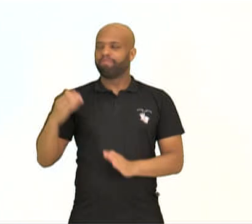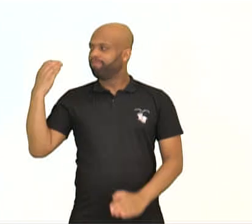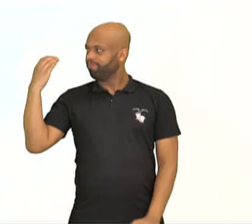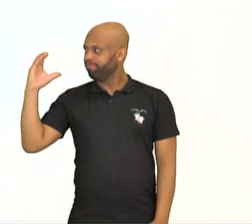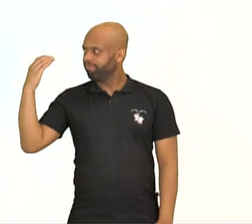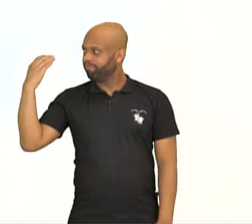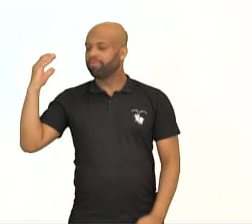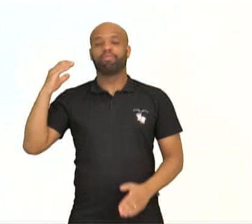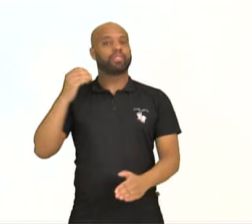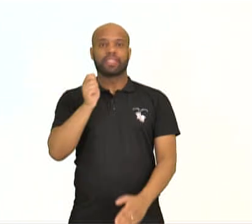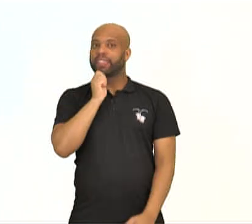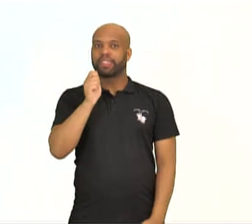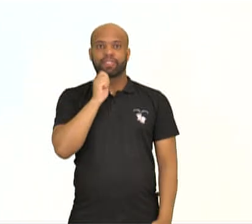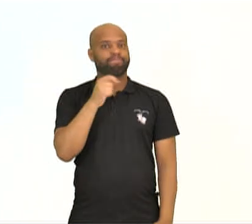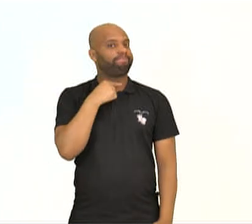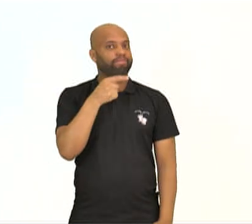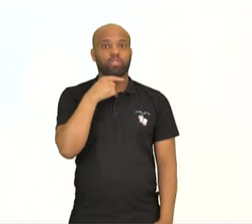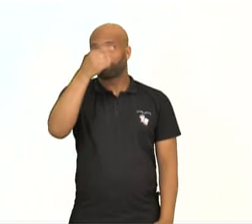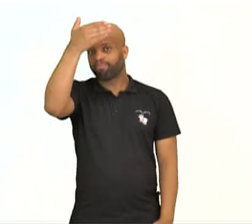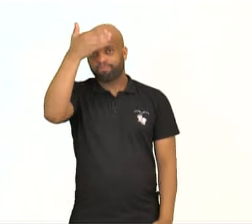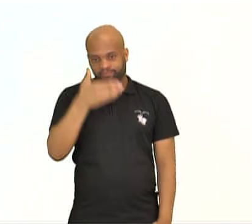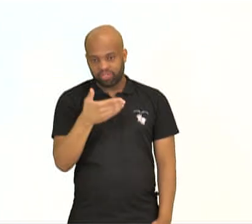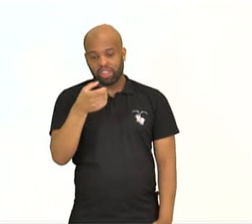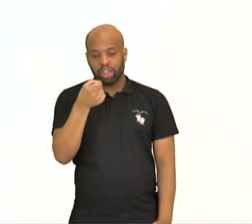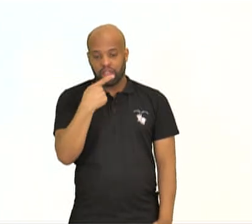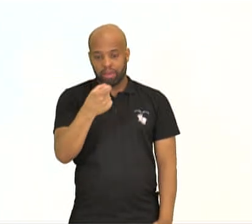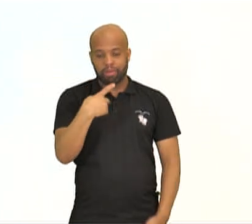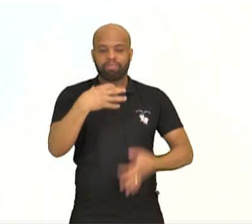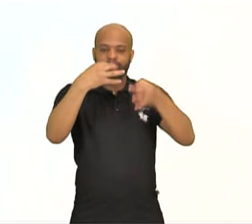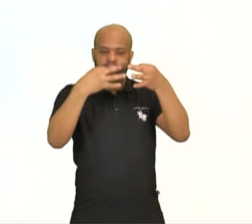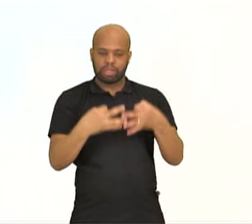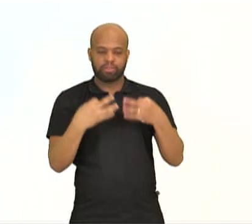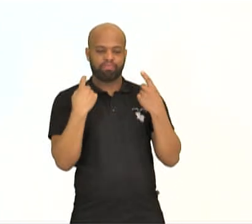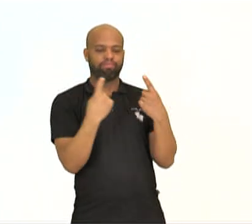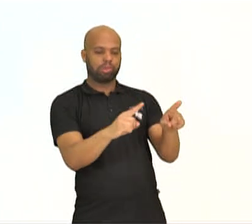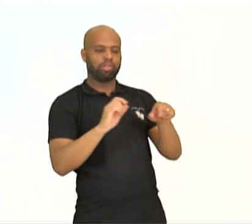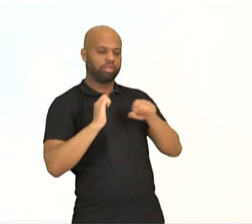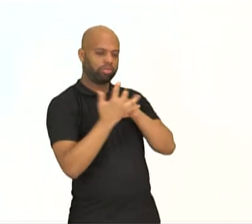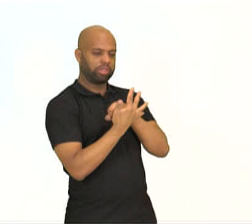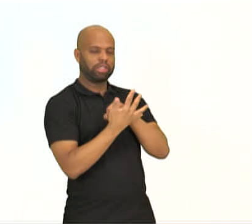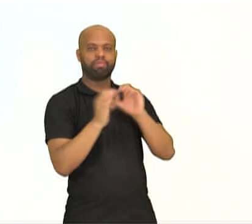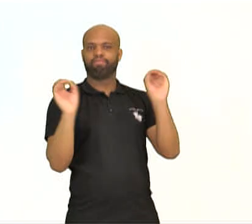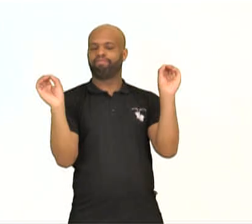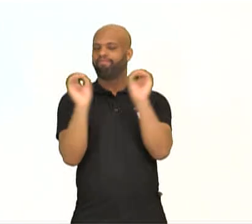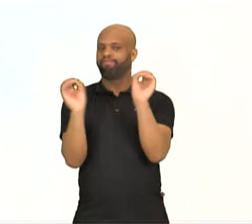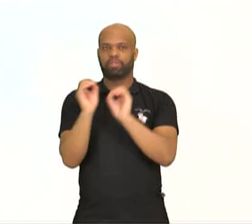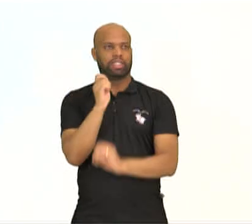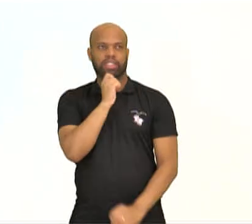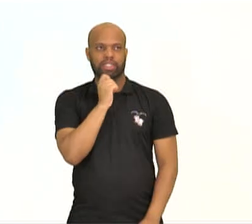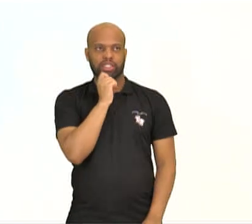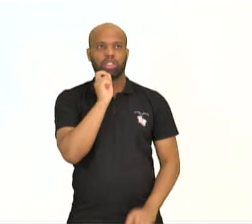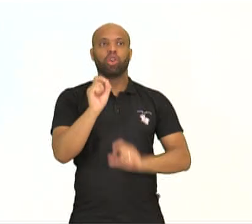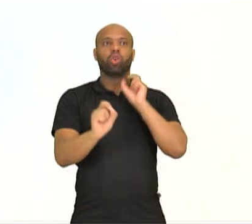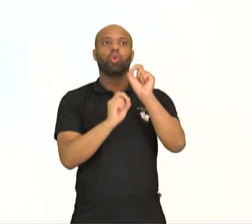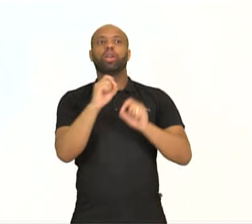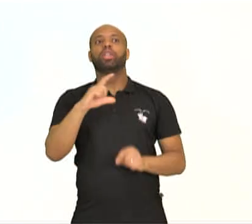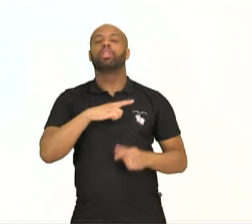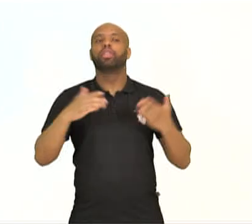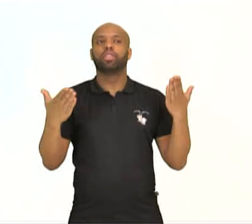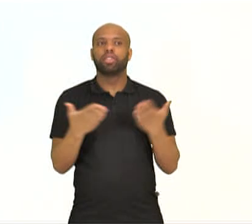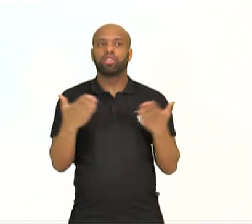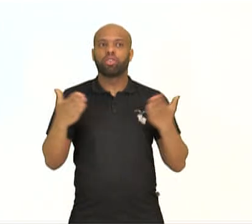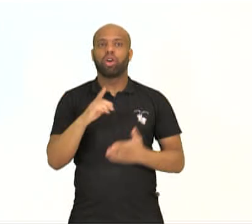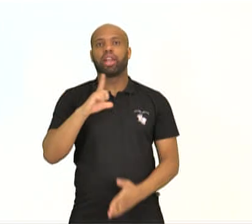ciência ainda não comprovou eficácia contra o vírus de nenhum medicamento. O que temos hoje